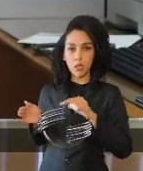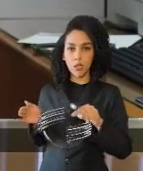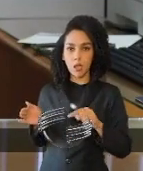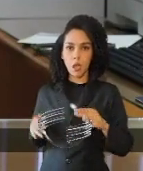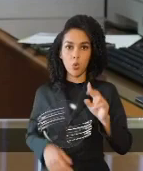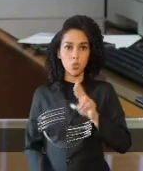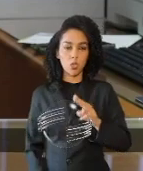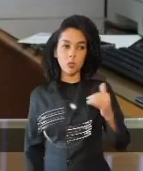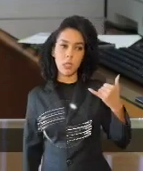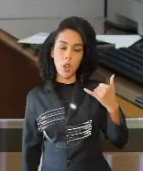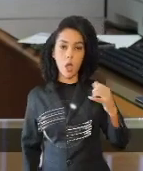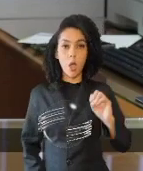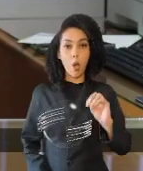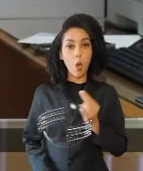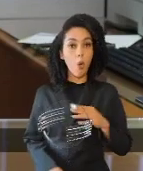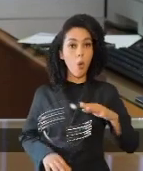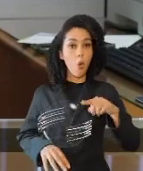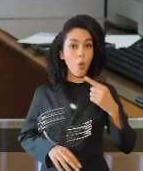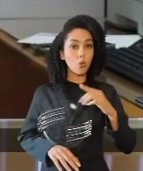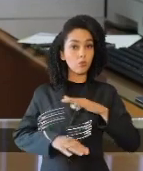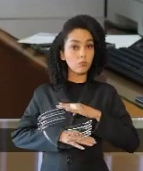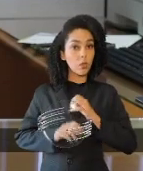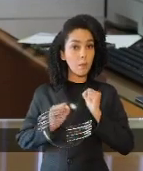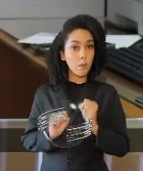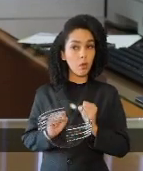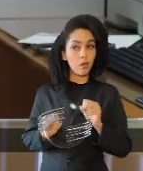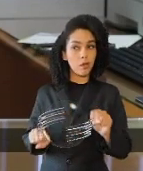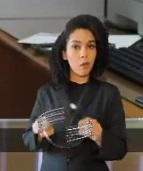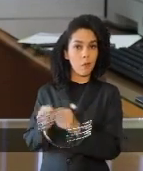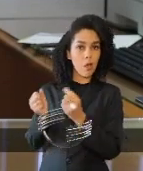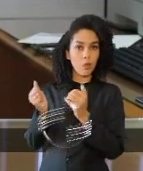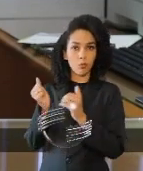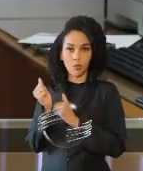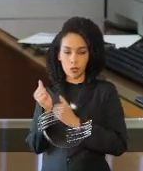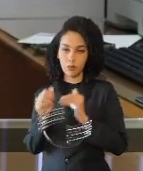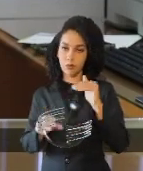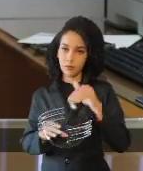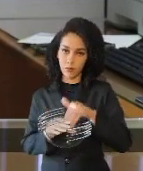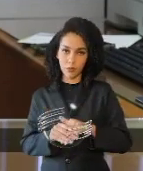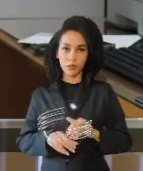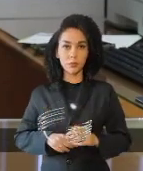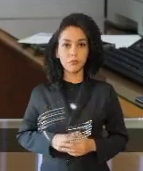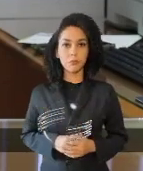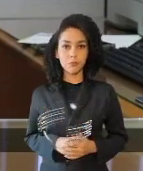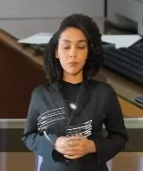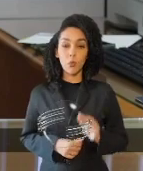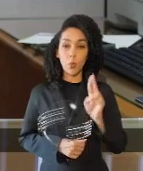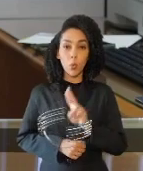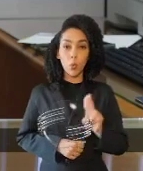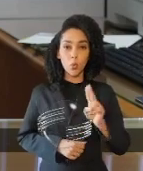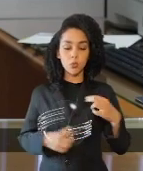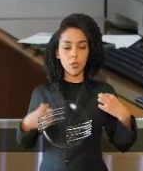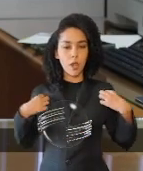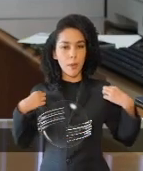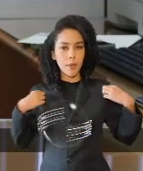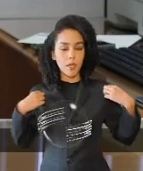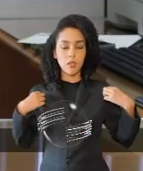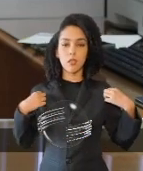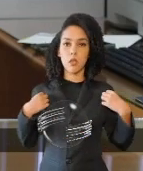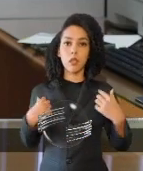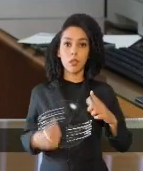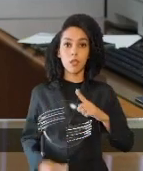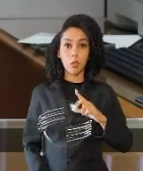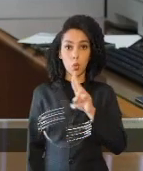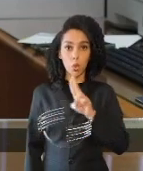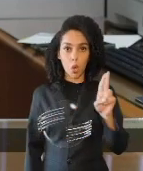celular ou outro meio que possa viabilizar a quebra do sigilo do voto o uso de camiseta com o